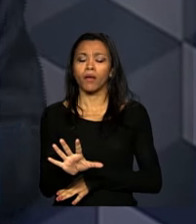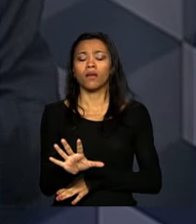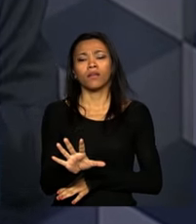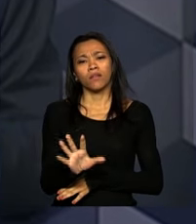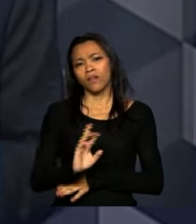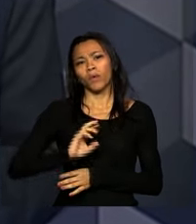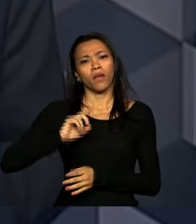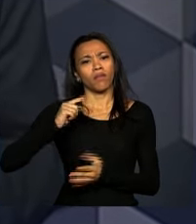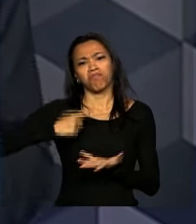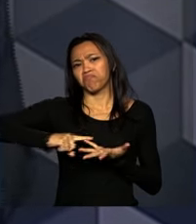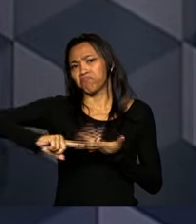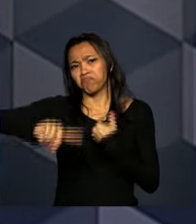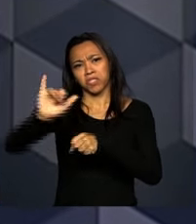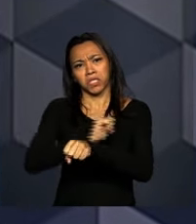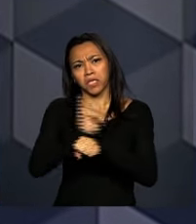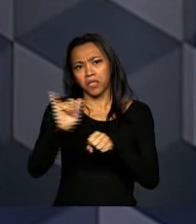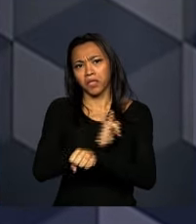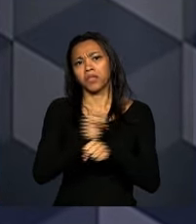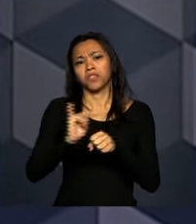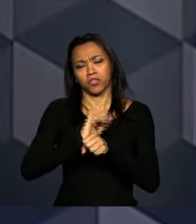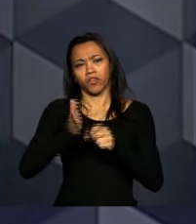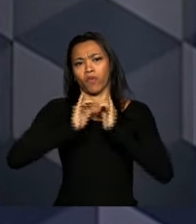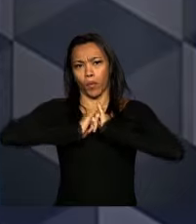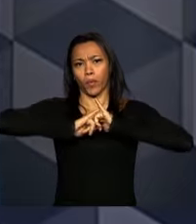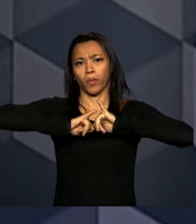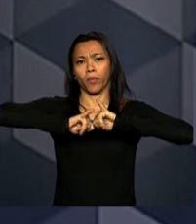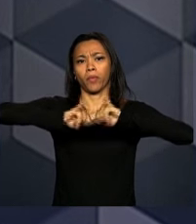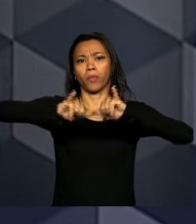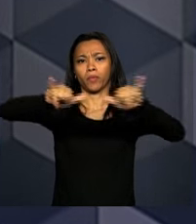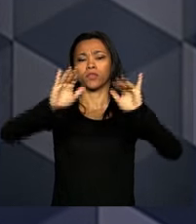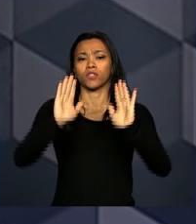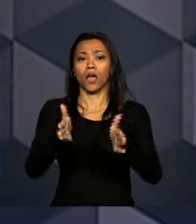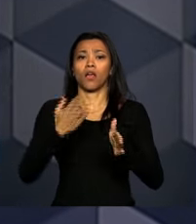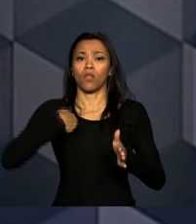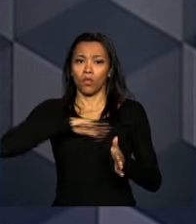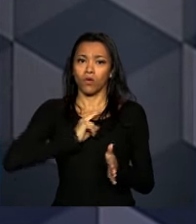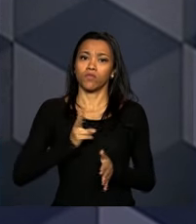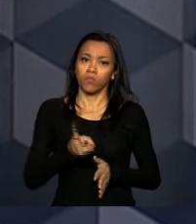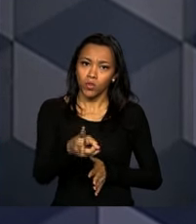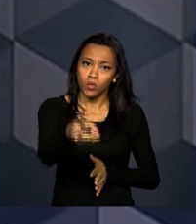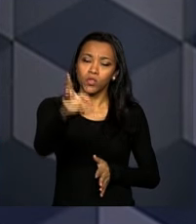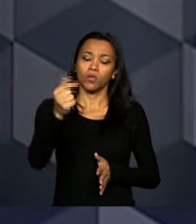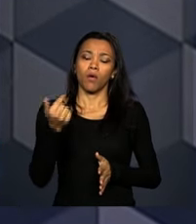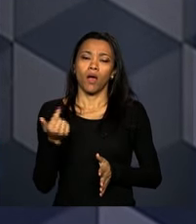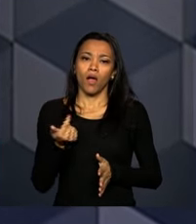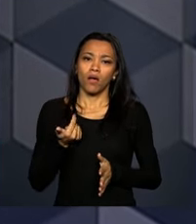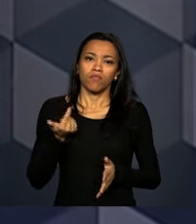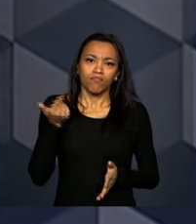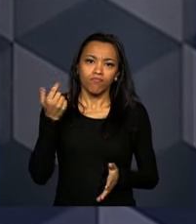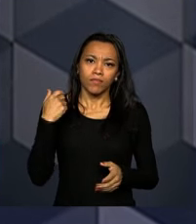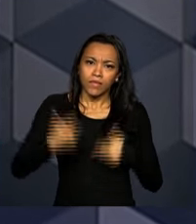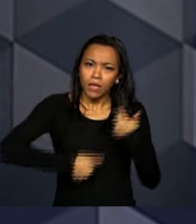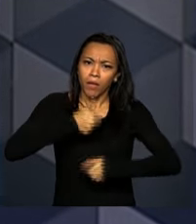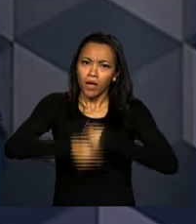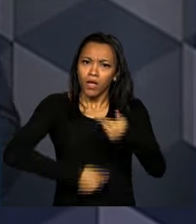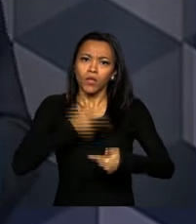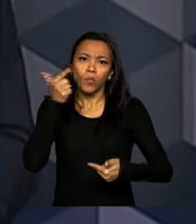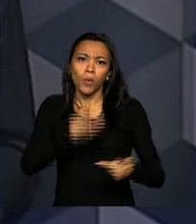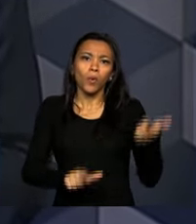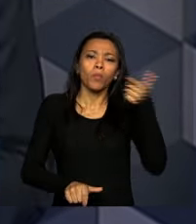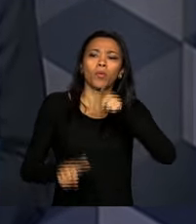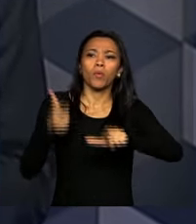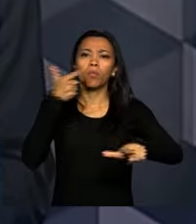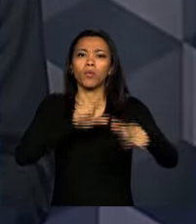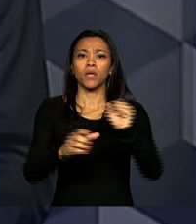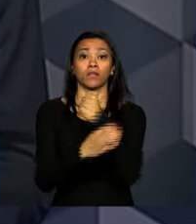de outras iniciativas foram anunciadas e nós vamos continuar caminhando, consolidando as nossas conquistas. E eu